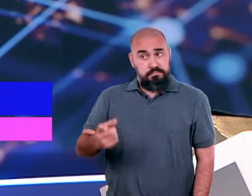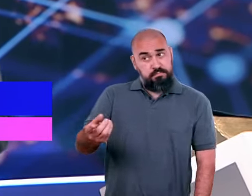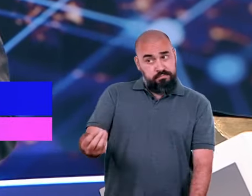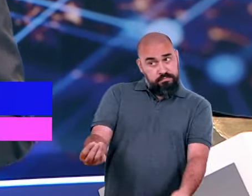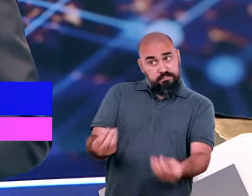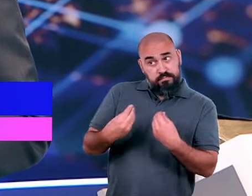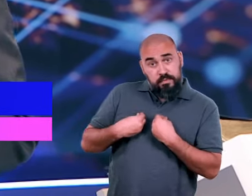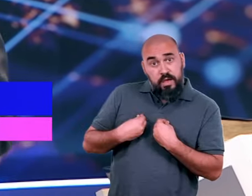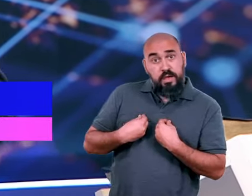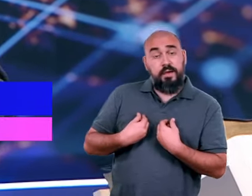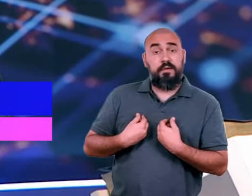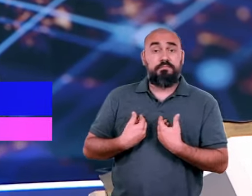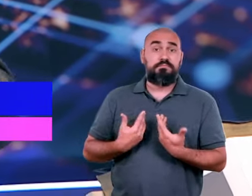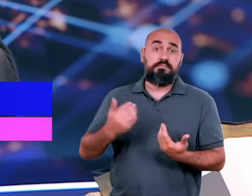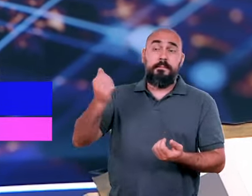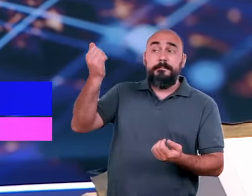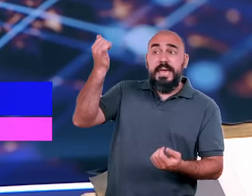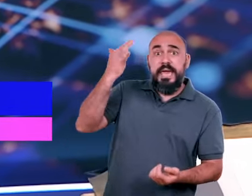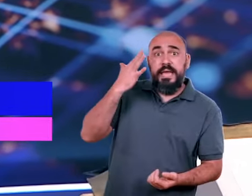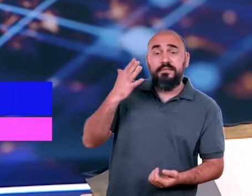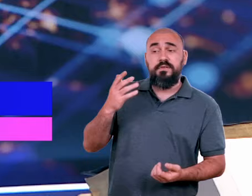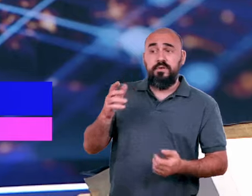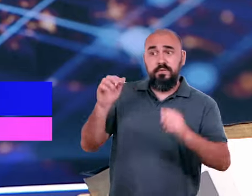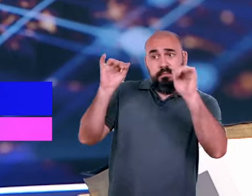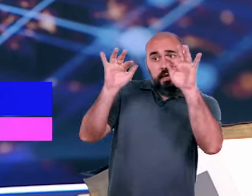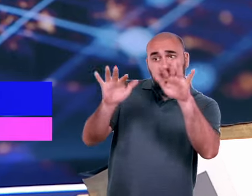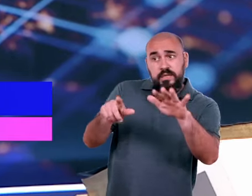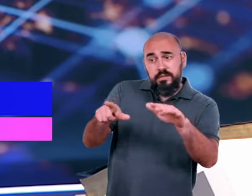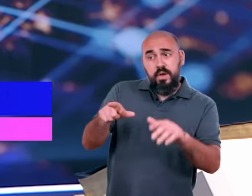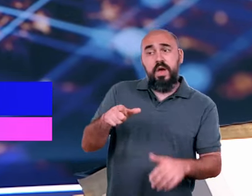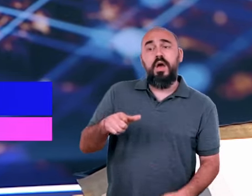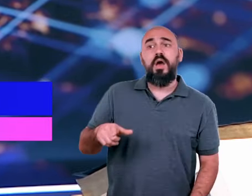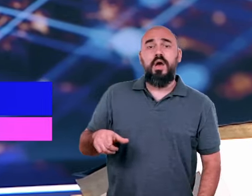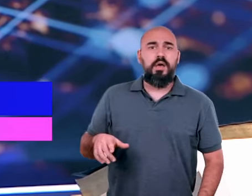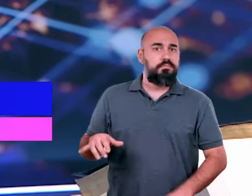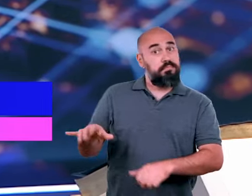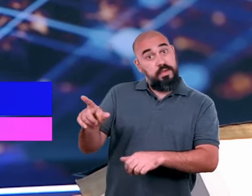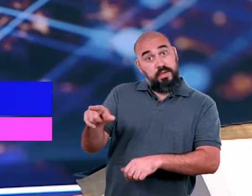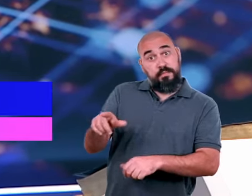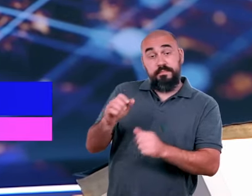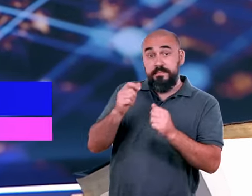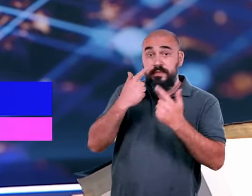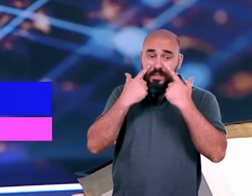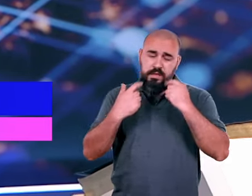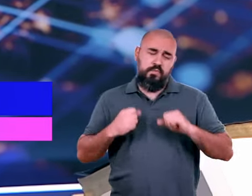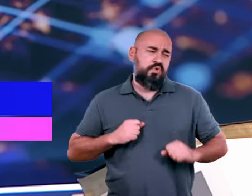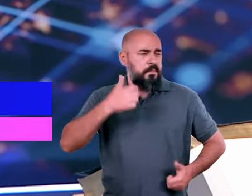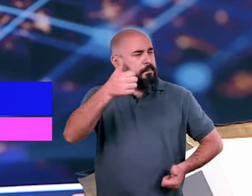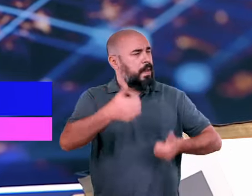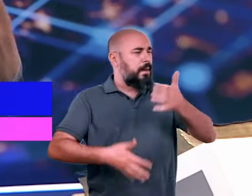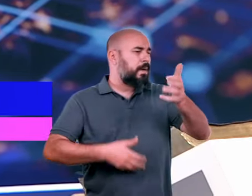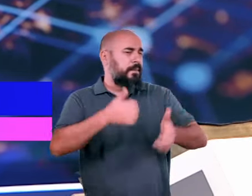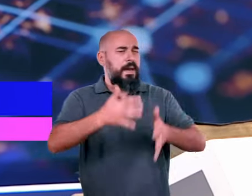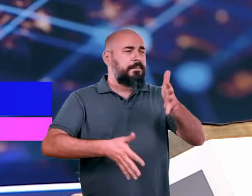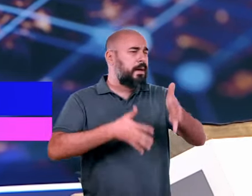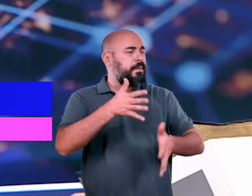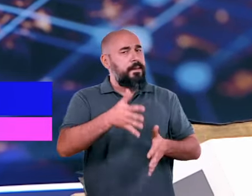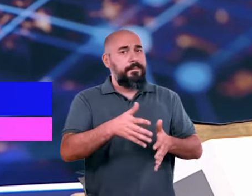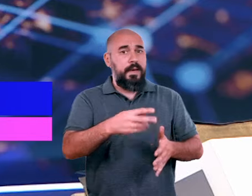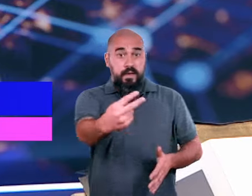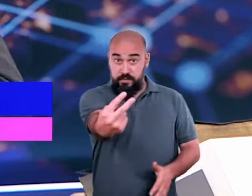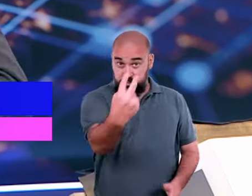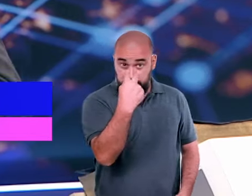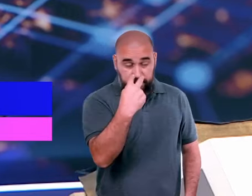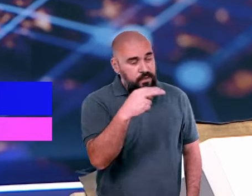também formas que Deus tem para chegar no seu coração. Eu olho para a minha vida e para a minha